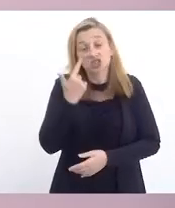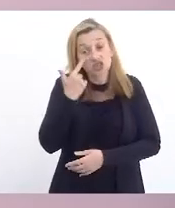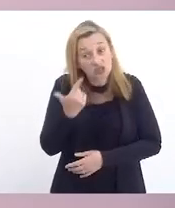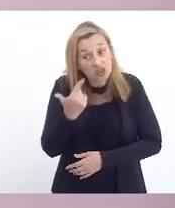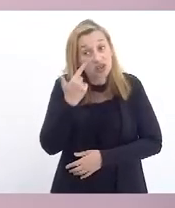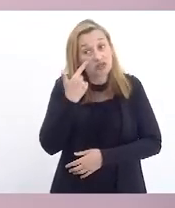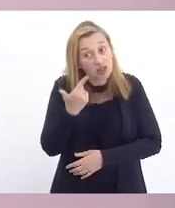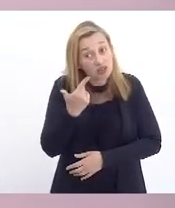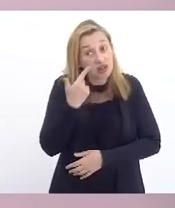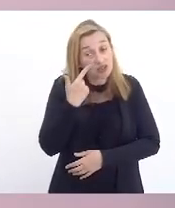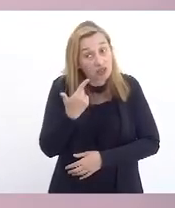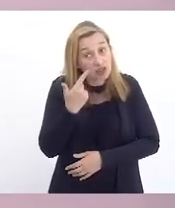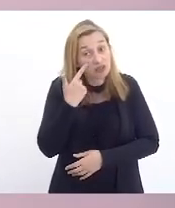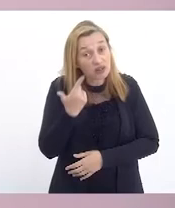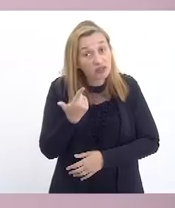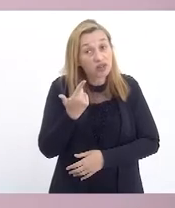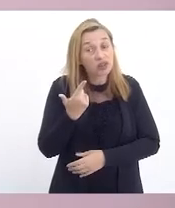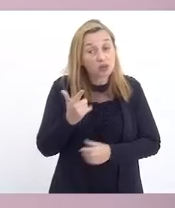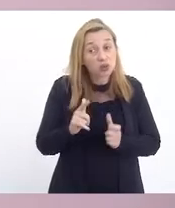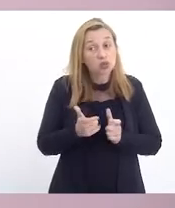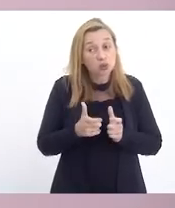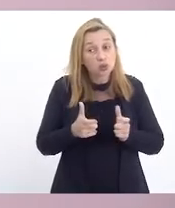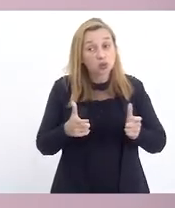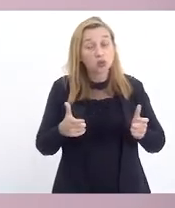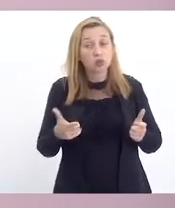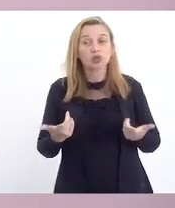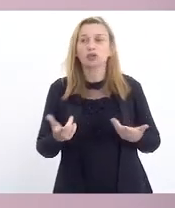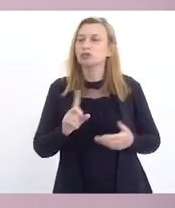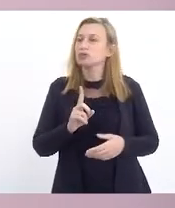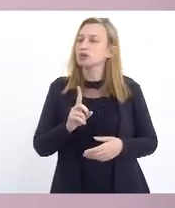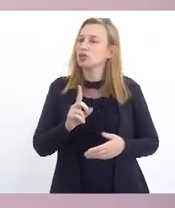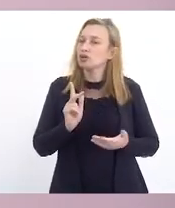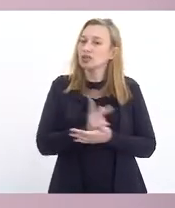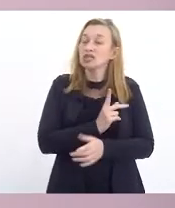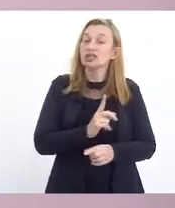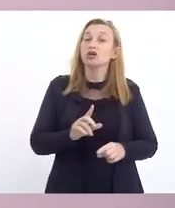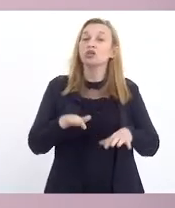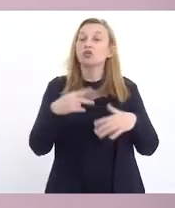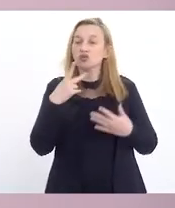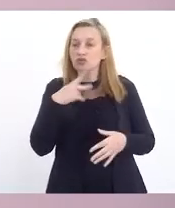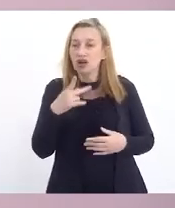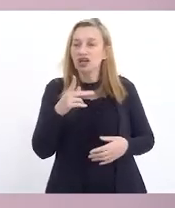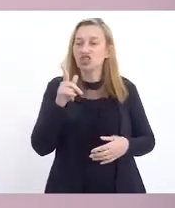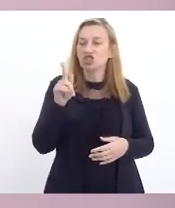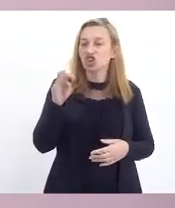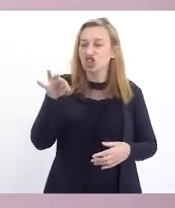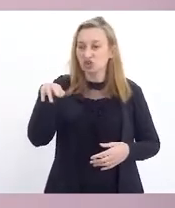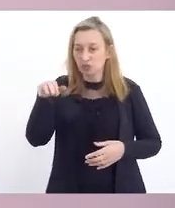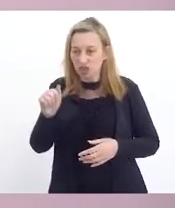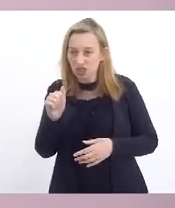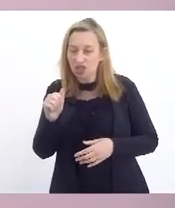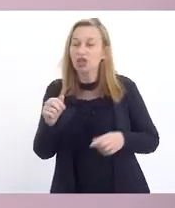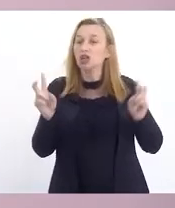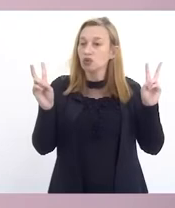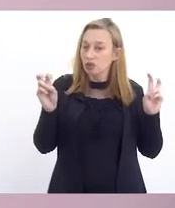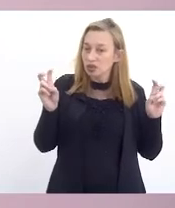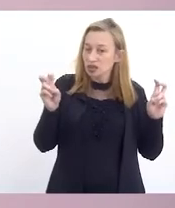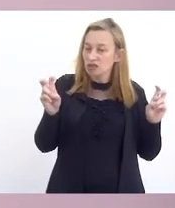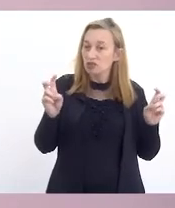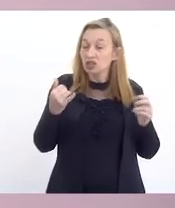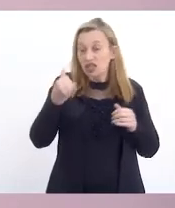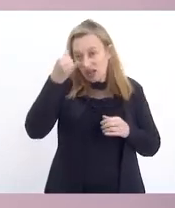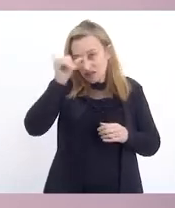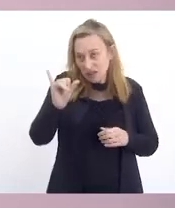essa situação se perpetuando. Isso não ocorreu. Então, quando se fala de Geosmina e se fala de uma situação de